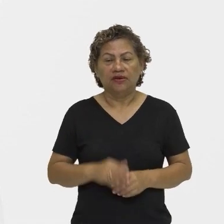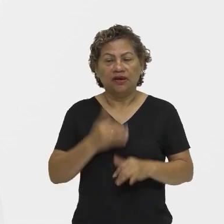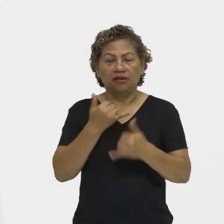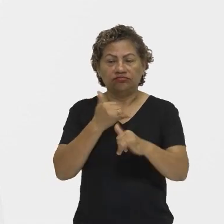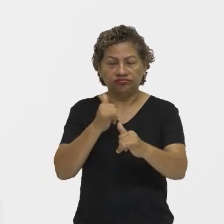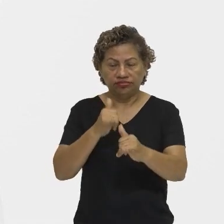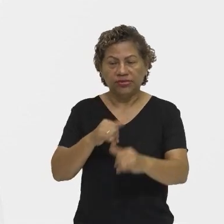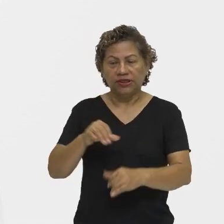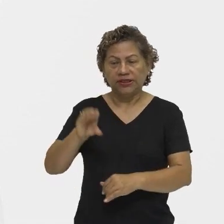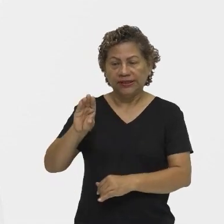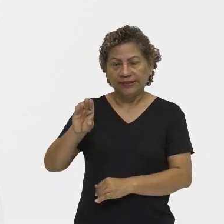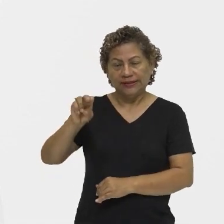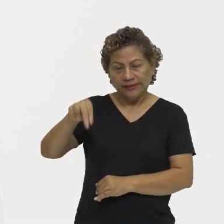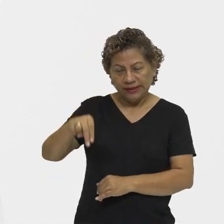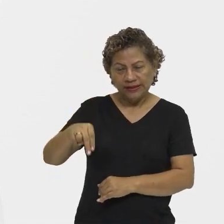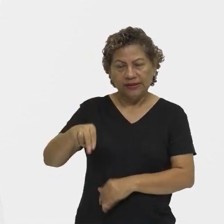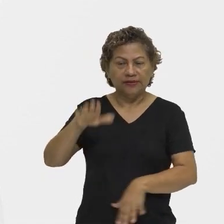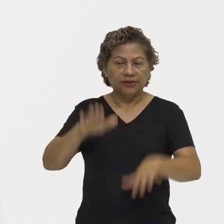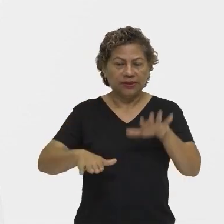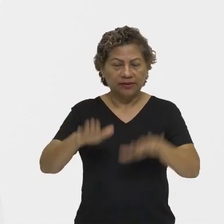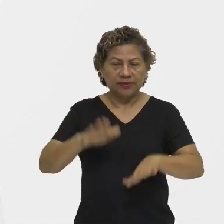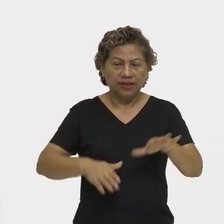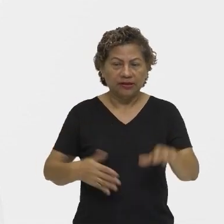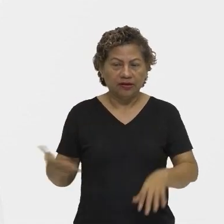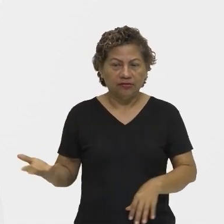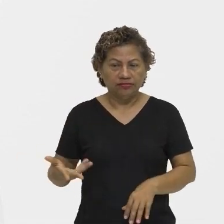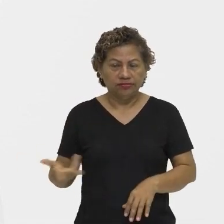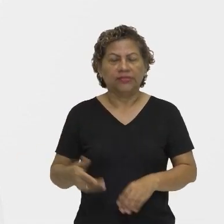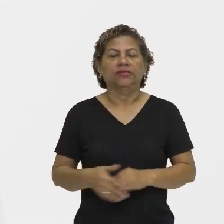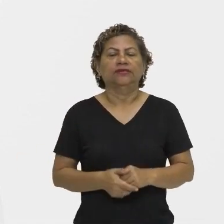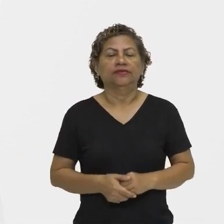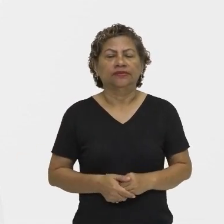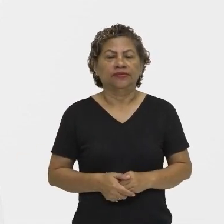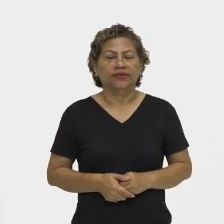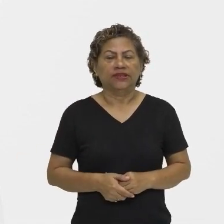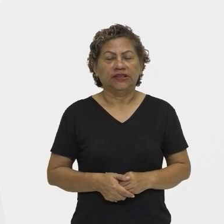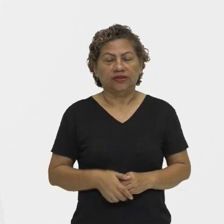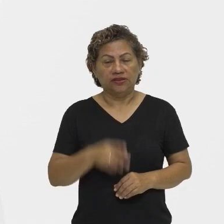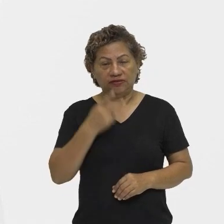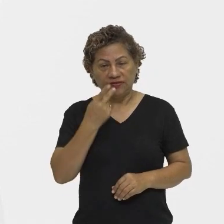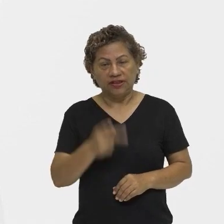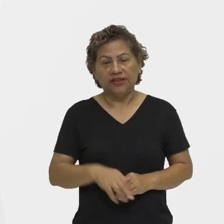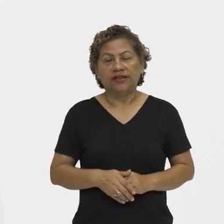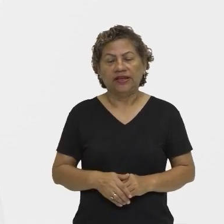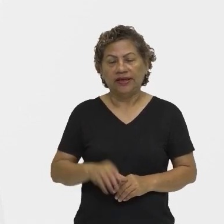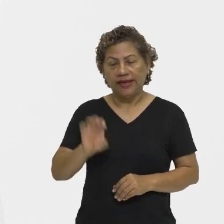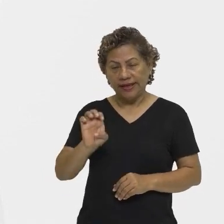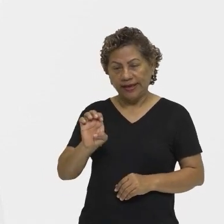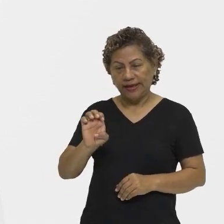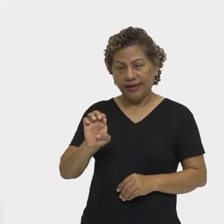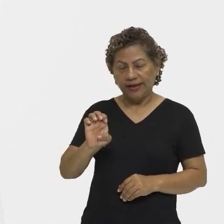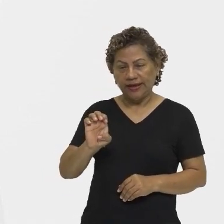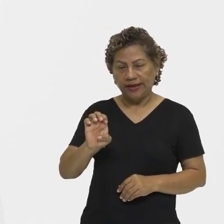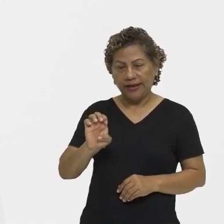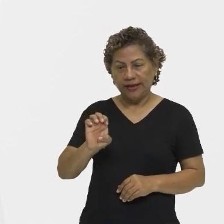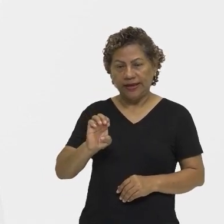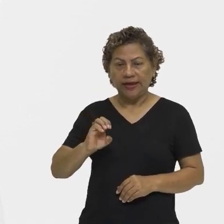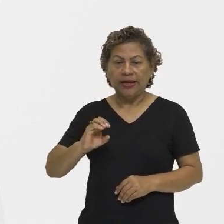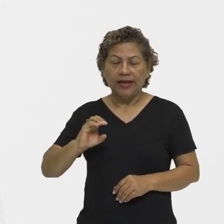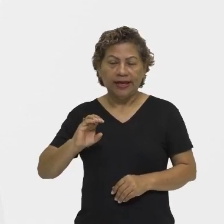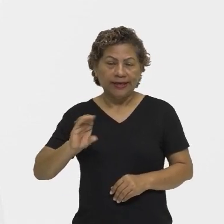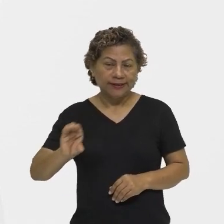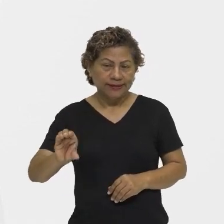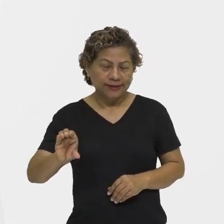depende da velocidade. E a equação aí está, EC, energia cinética, é igual a m vezes